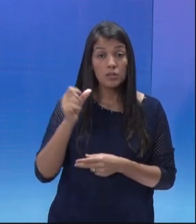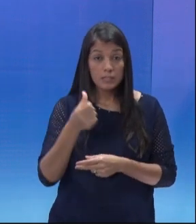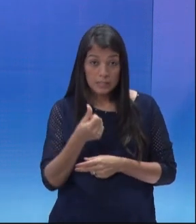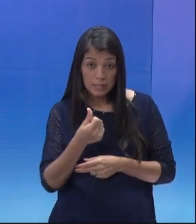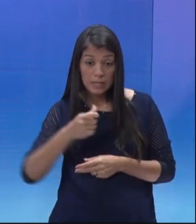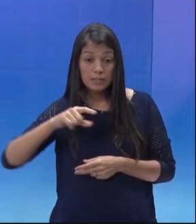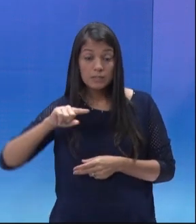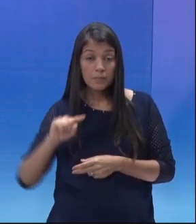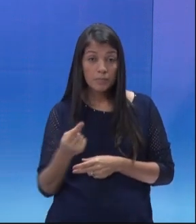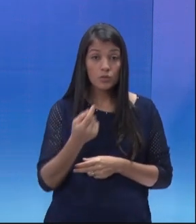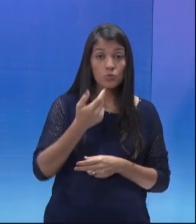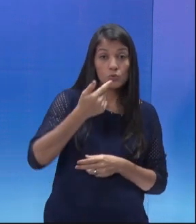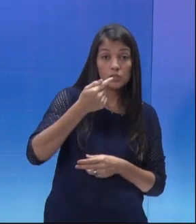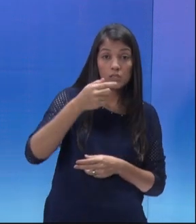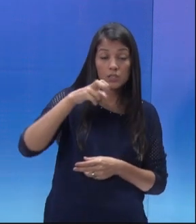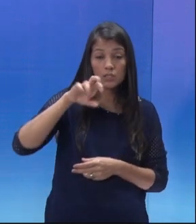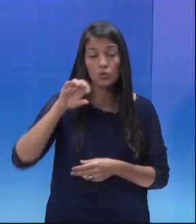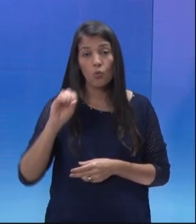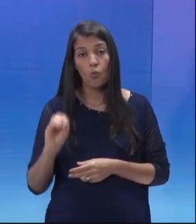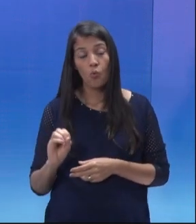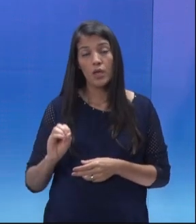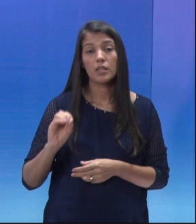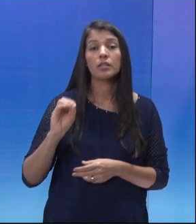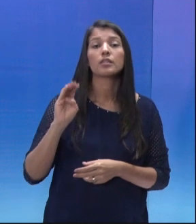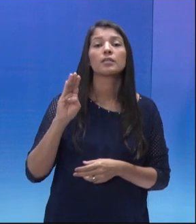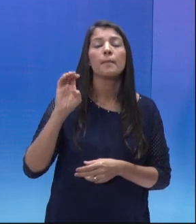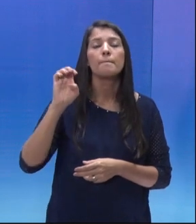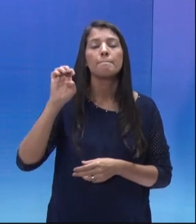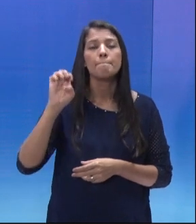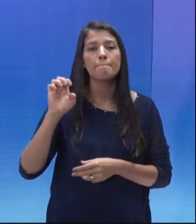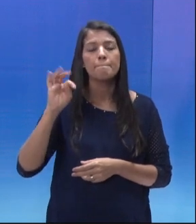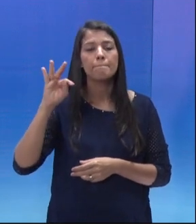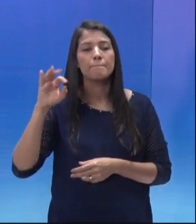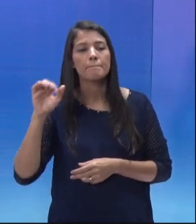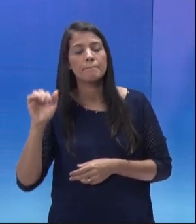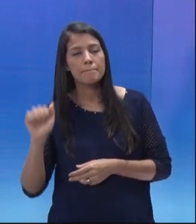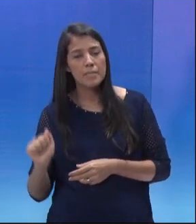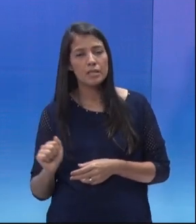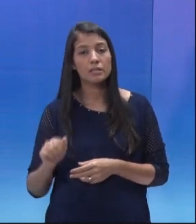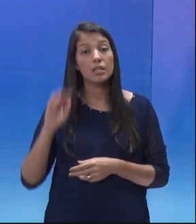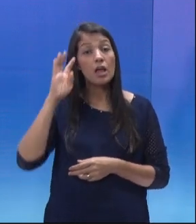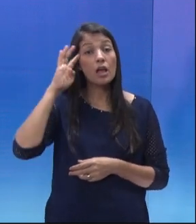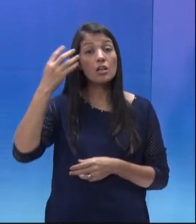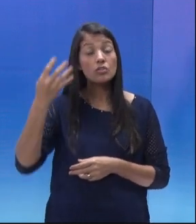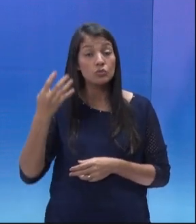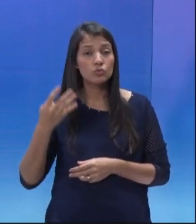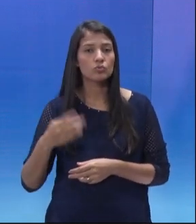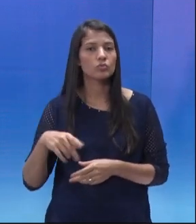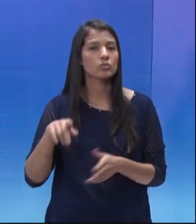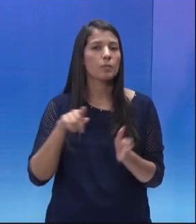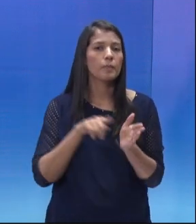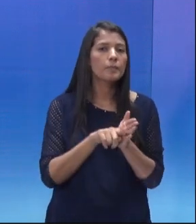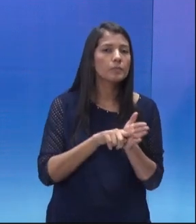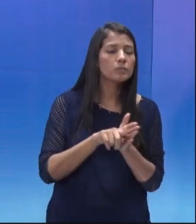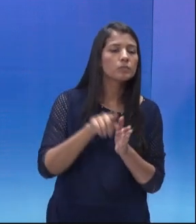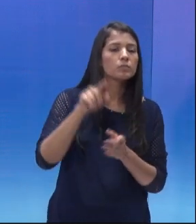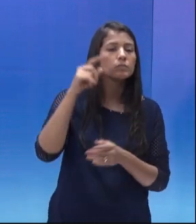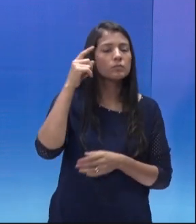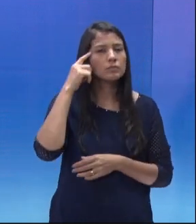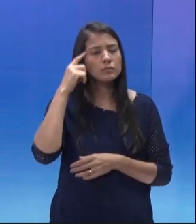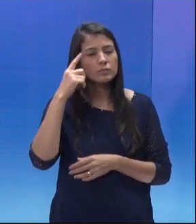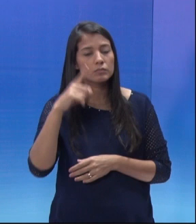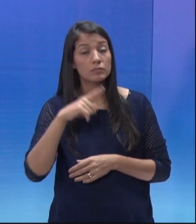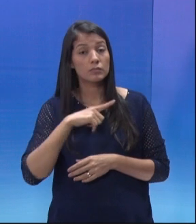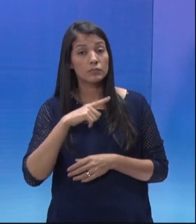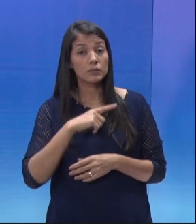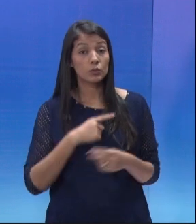fóssil encontrado? Vamos então para a resolução. Nós temos um fóssil encontrado, ele possui 30